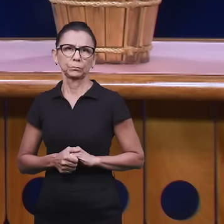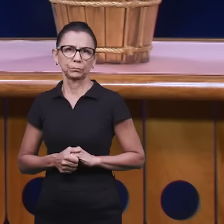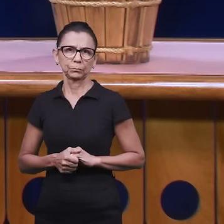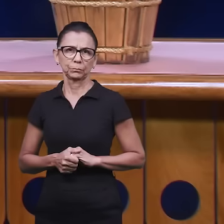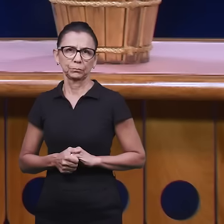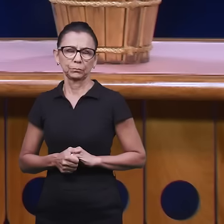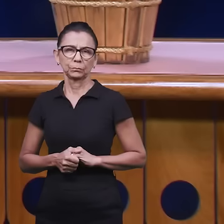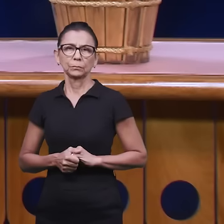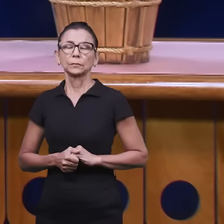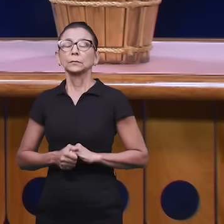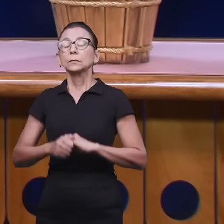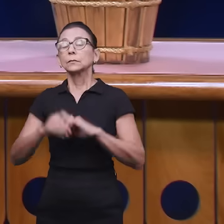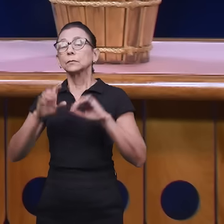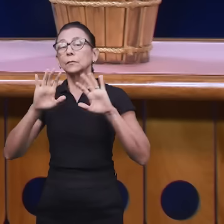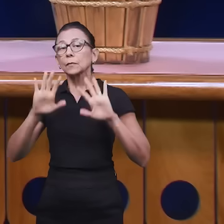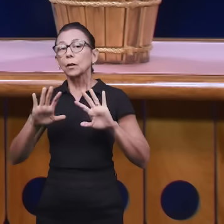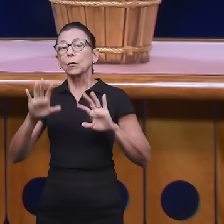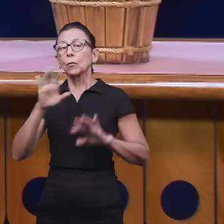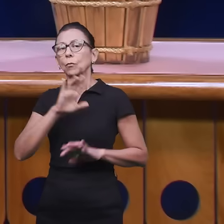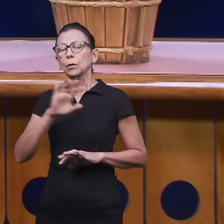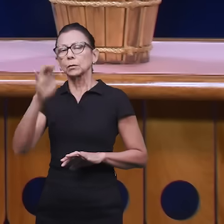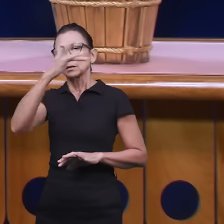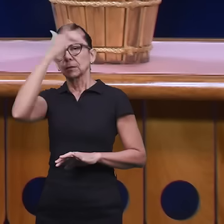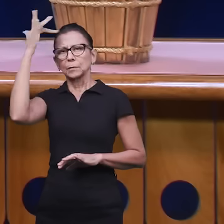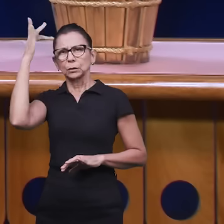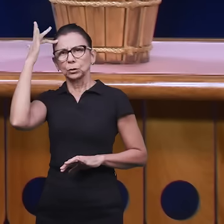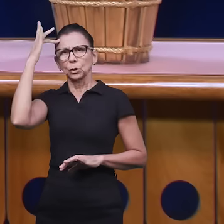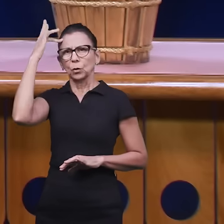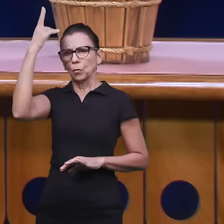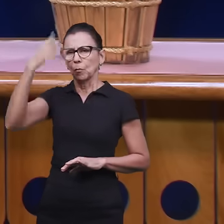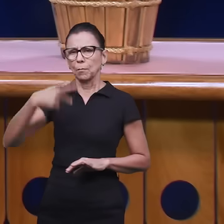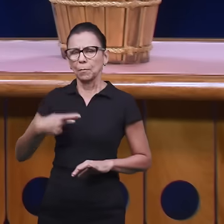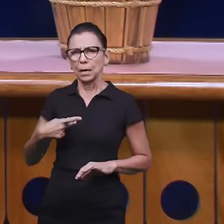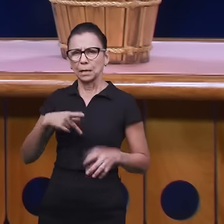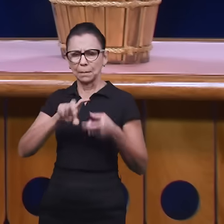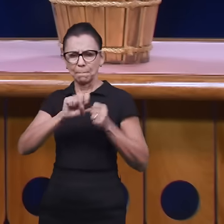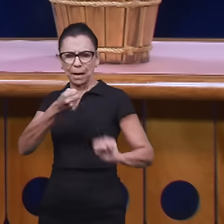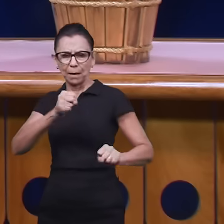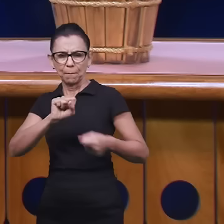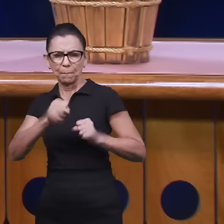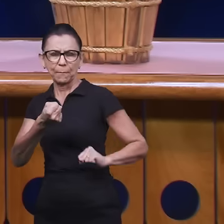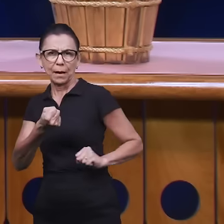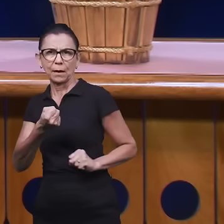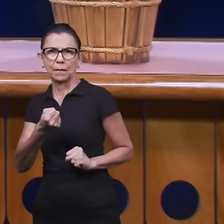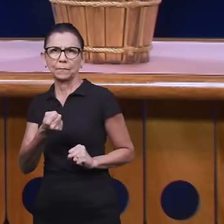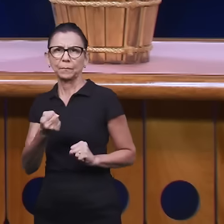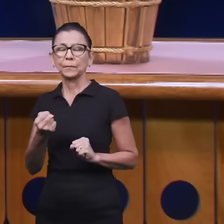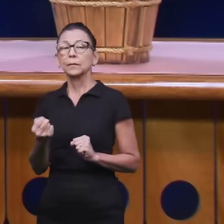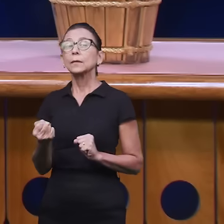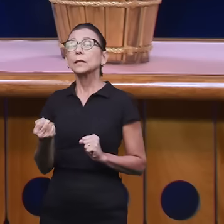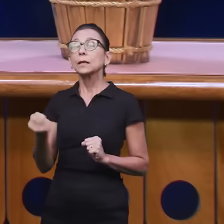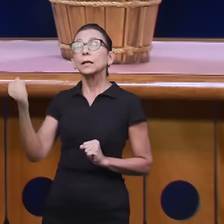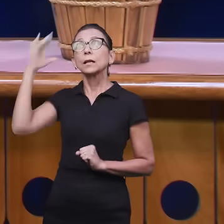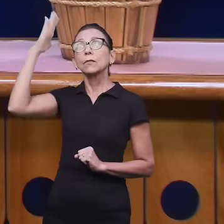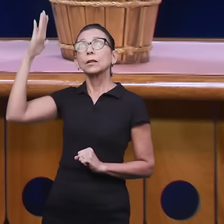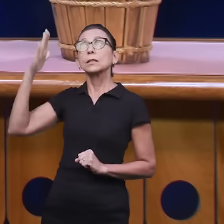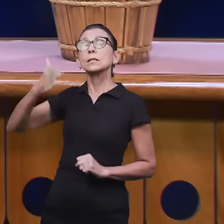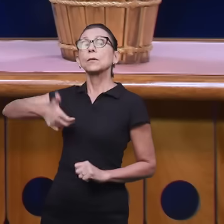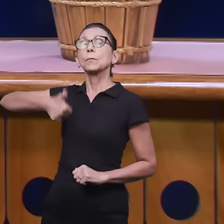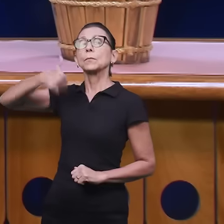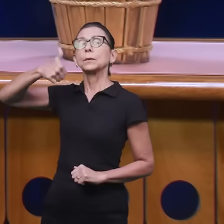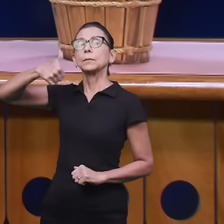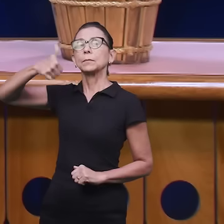de revelação. Então, quando o homem é quebrado, o barro é quebrado e a revelação aparece,